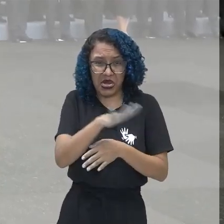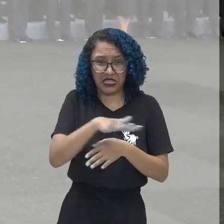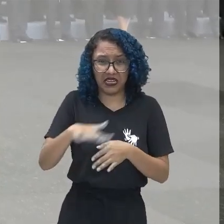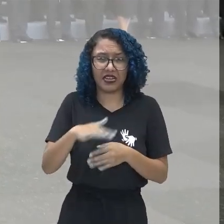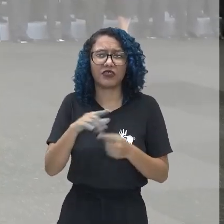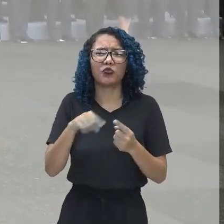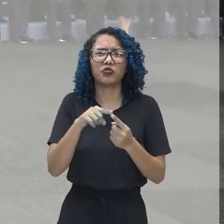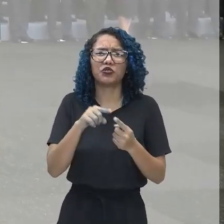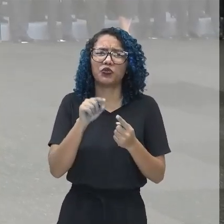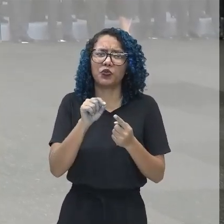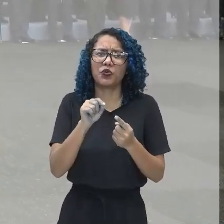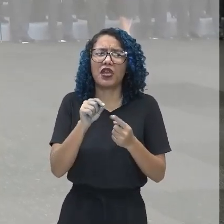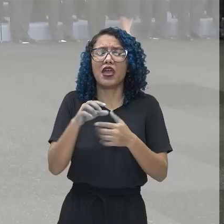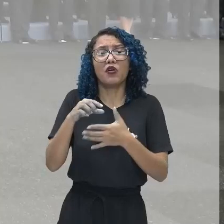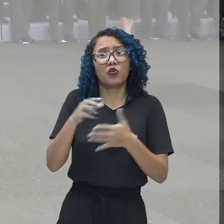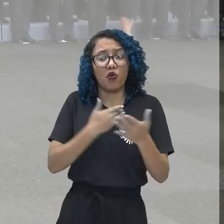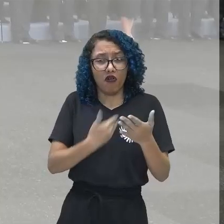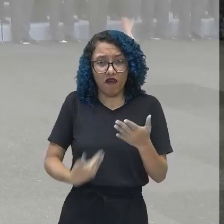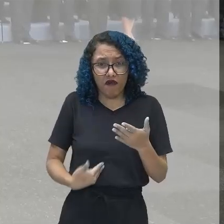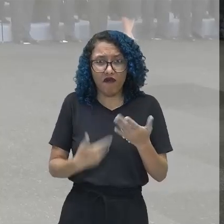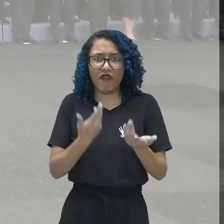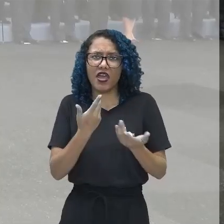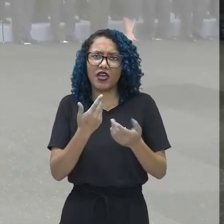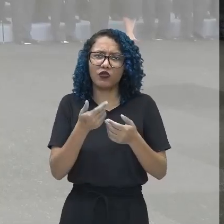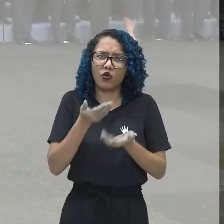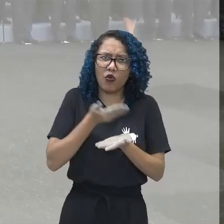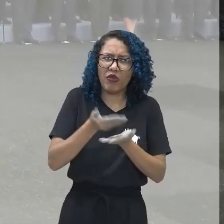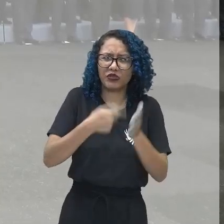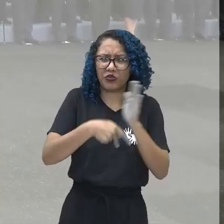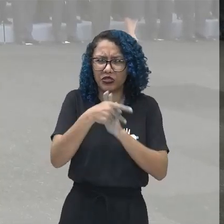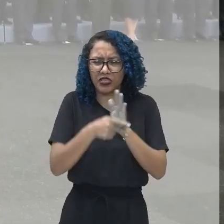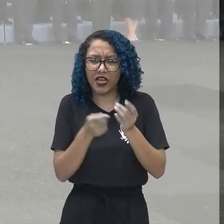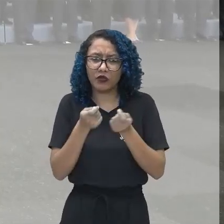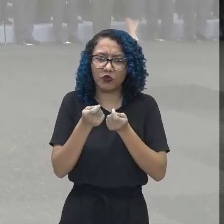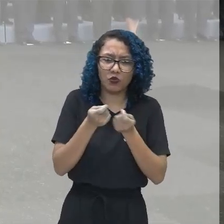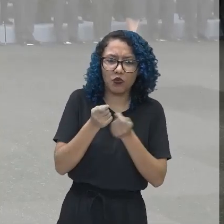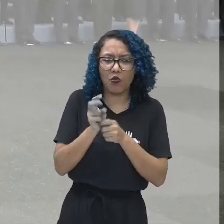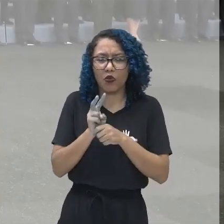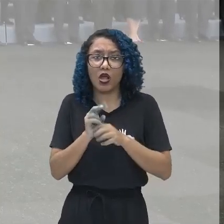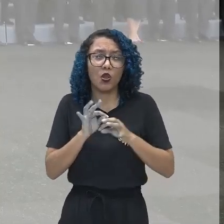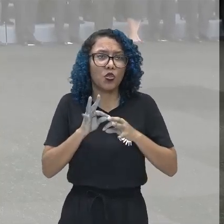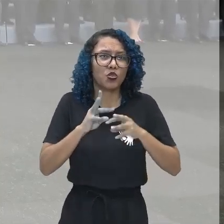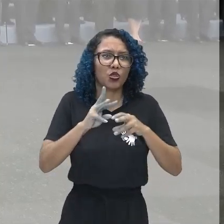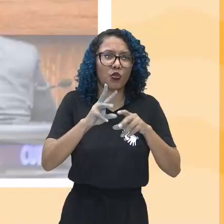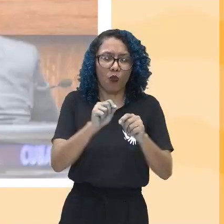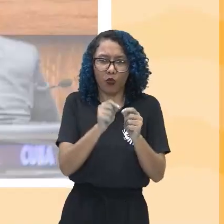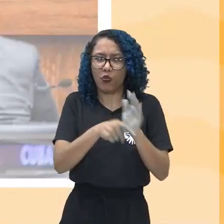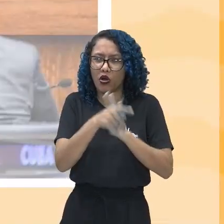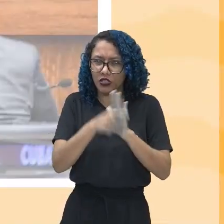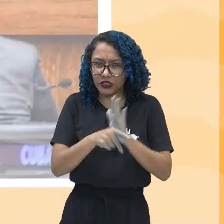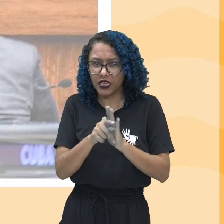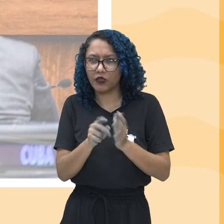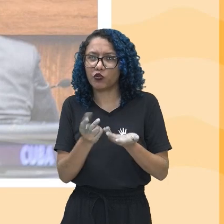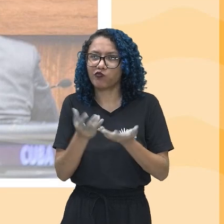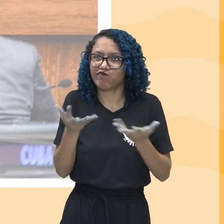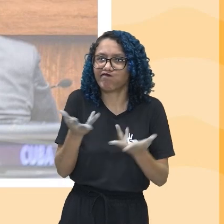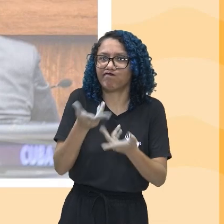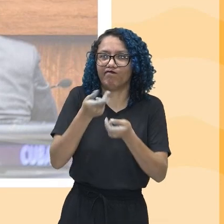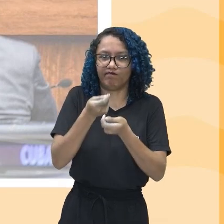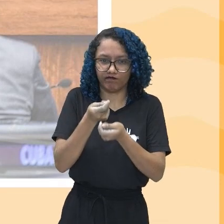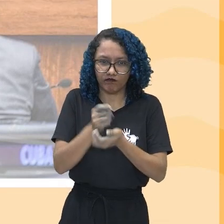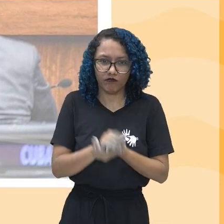planejem, implementem e monitorem políticas públicas de forma mais organizada e eficaz. Por meio de